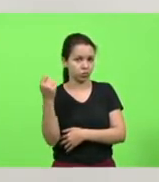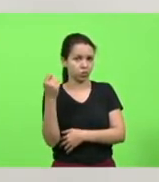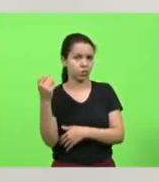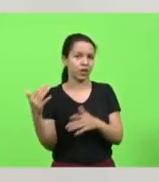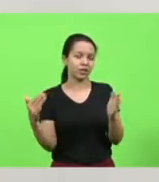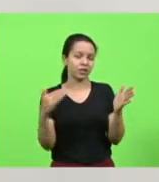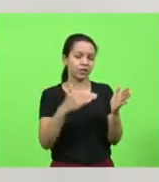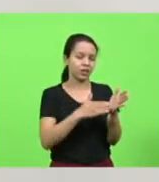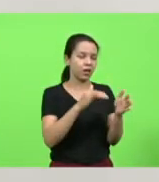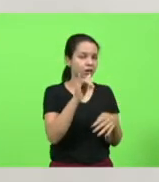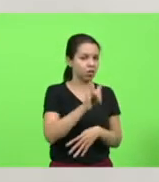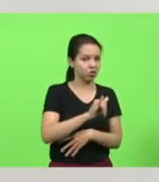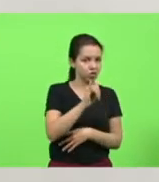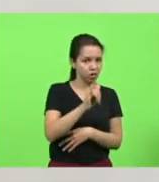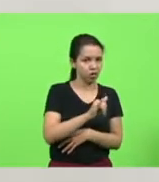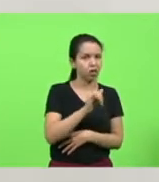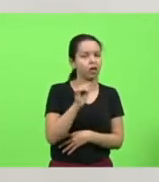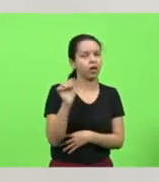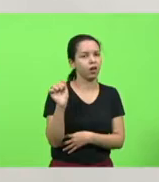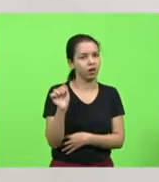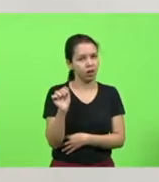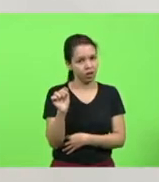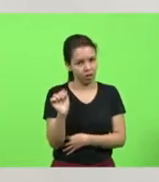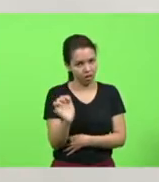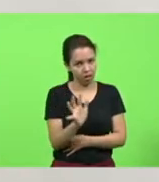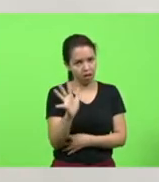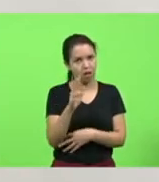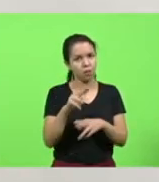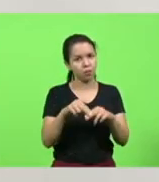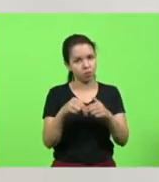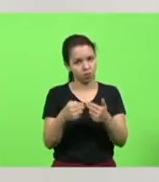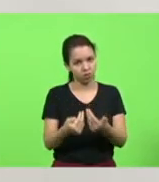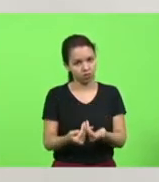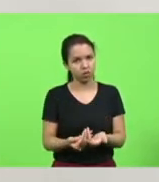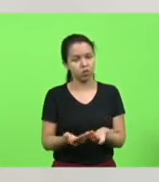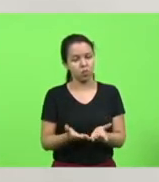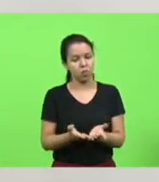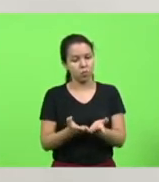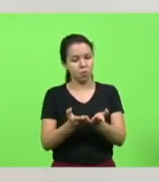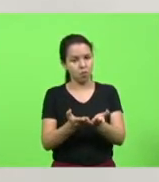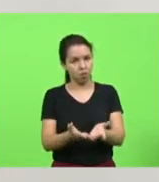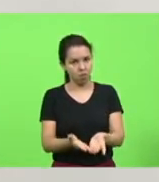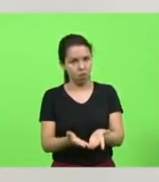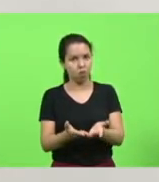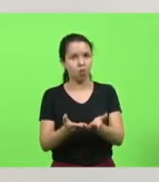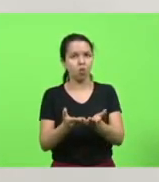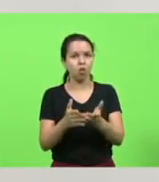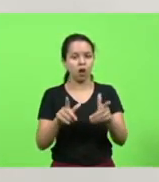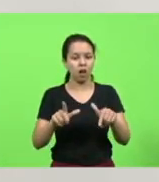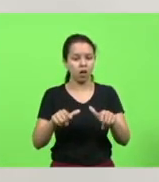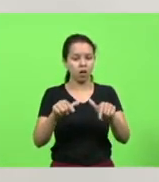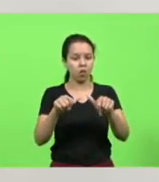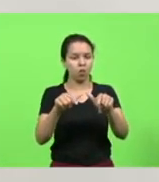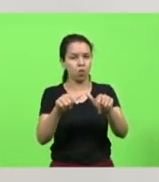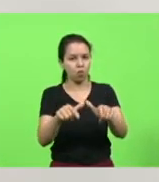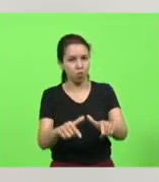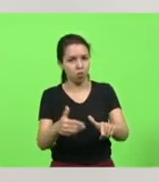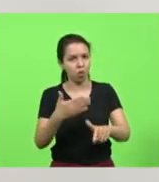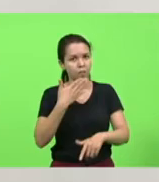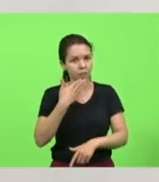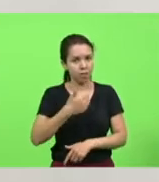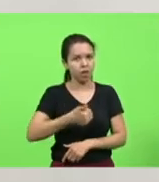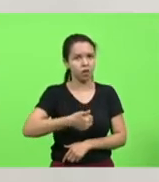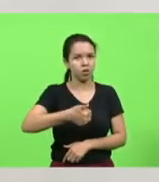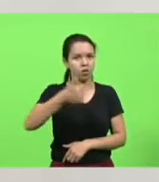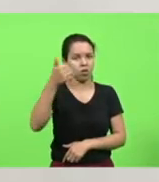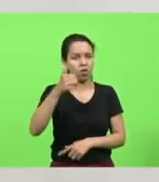Itajaí, e por isso então o Porto de Laguna seria um escape perfeito para esta frota de barcos. Nós viemos